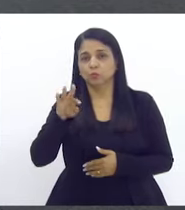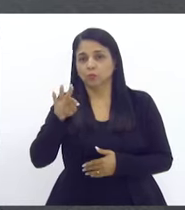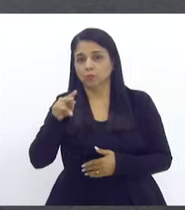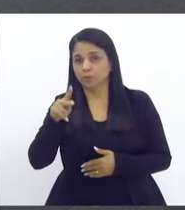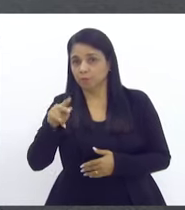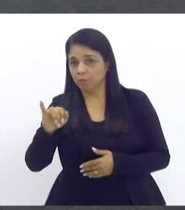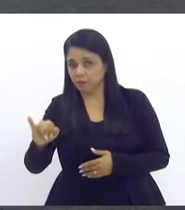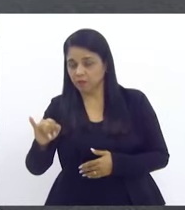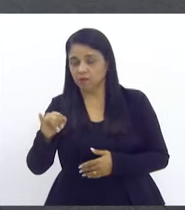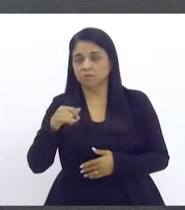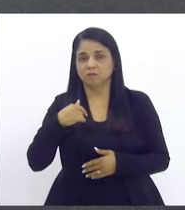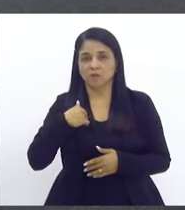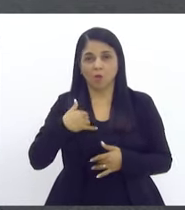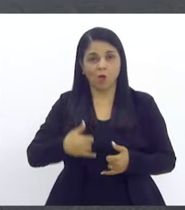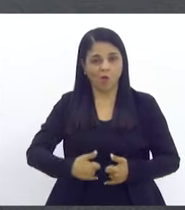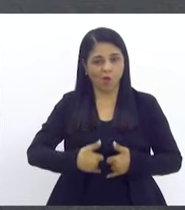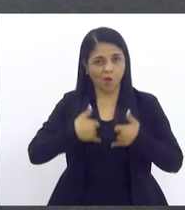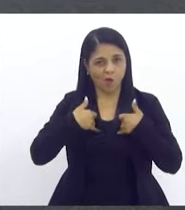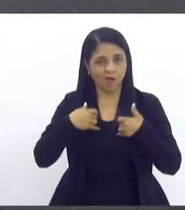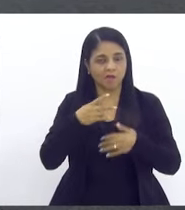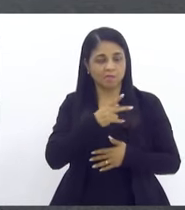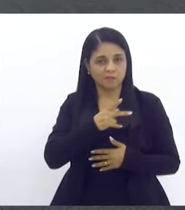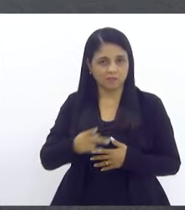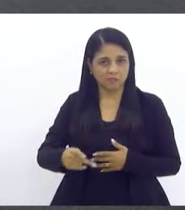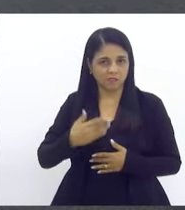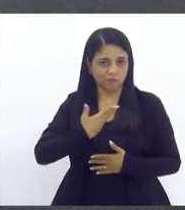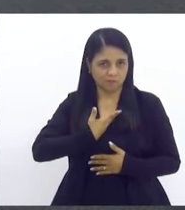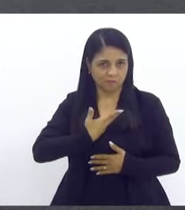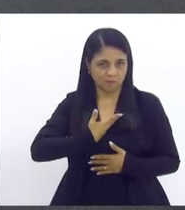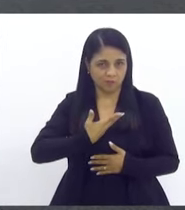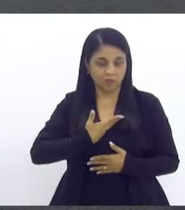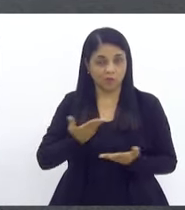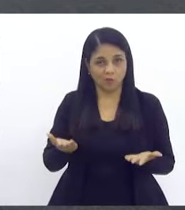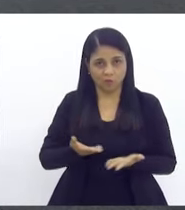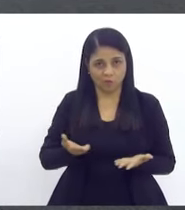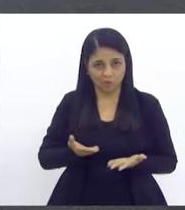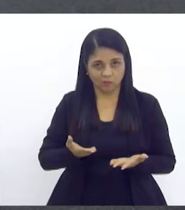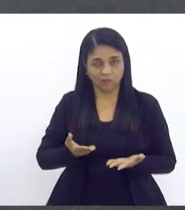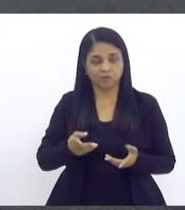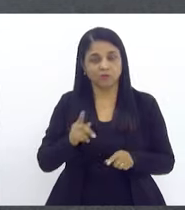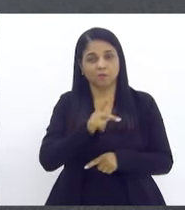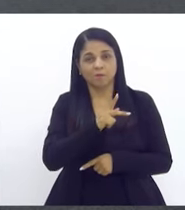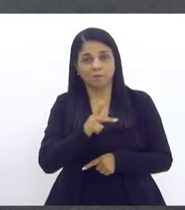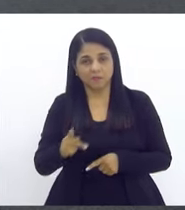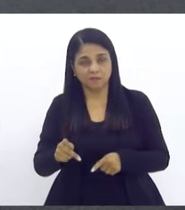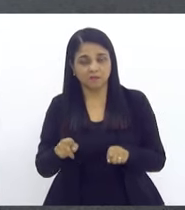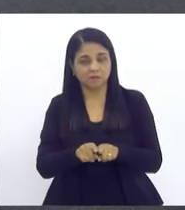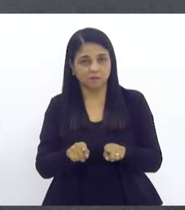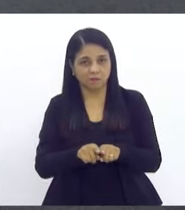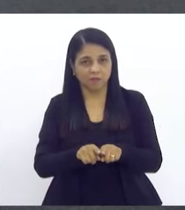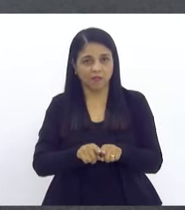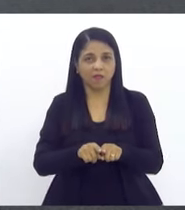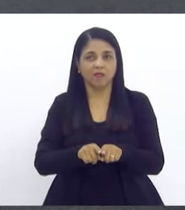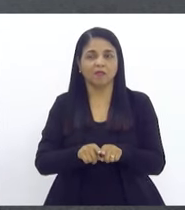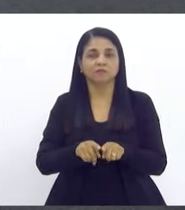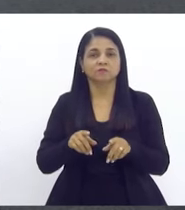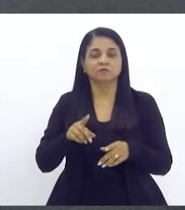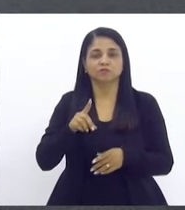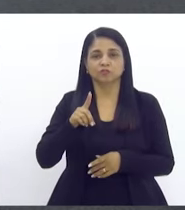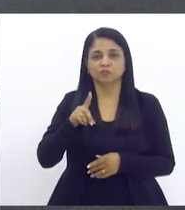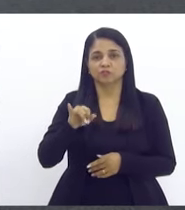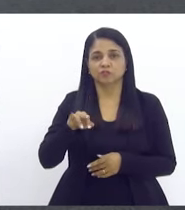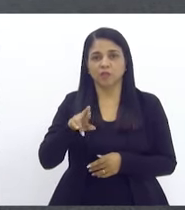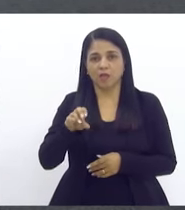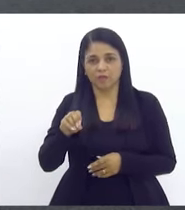tenho o privilégio de ter como amigo o presidente hoje da Tupi e presidente nacional dos Diários Associados,